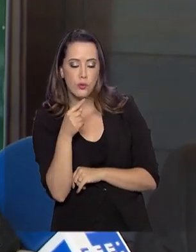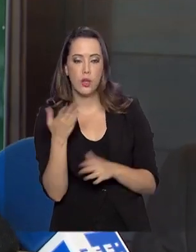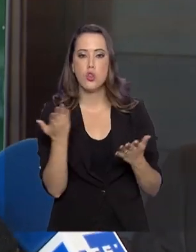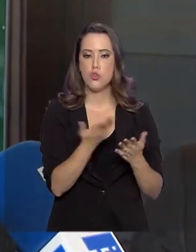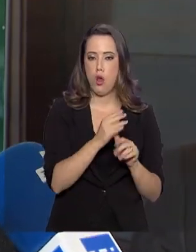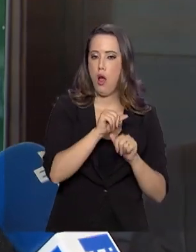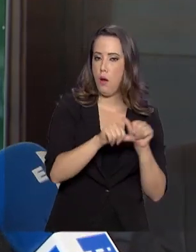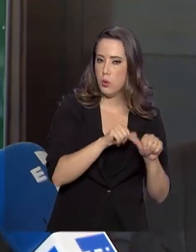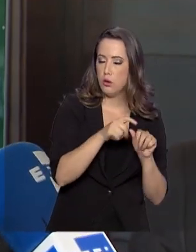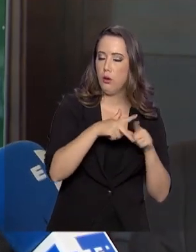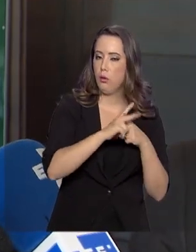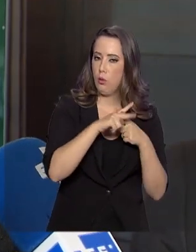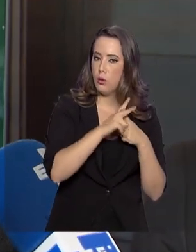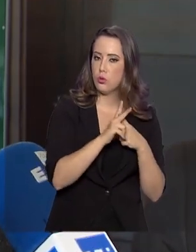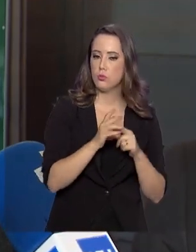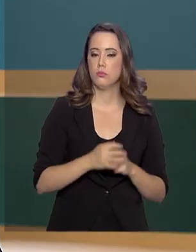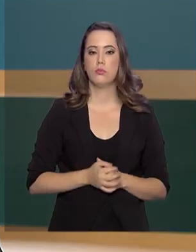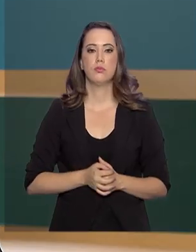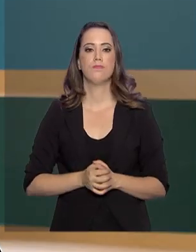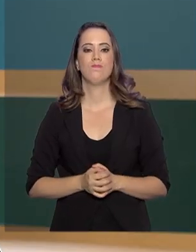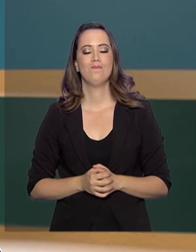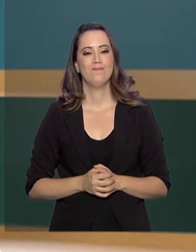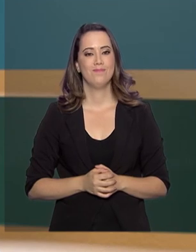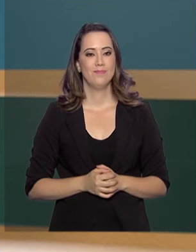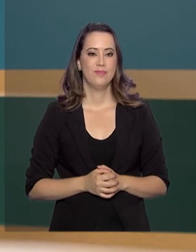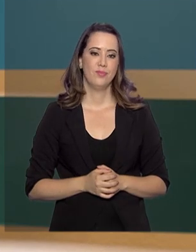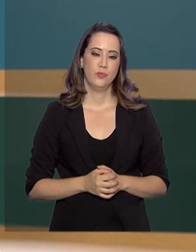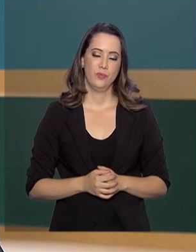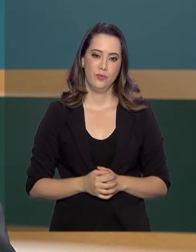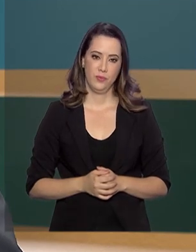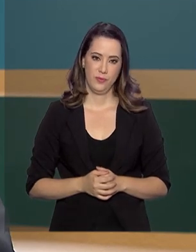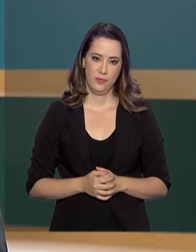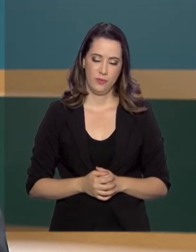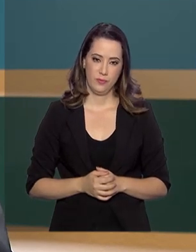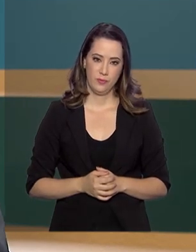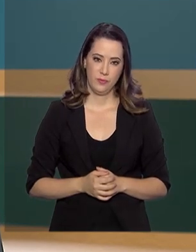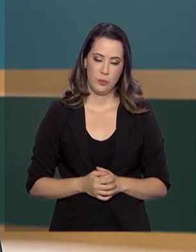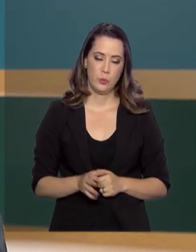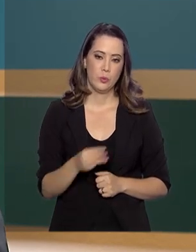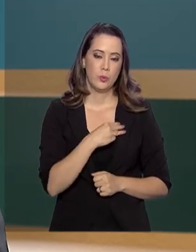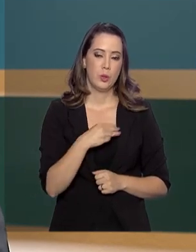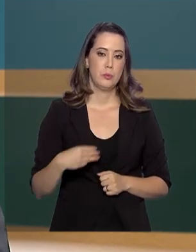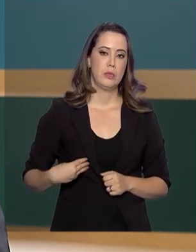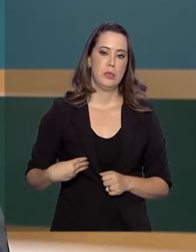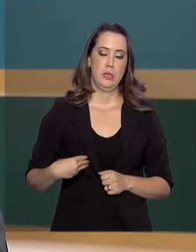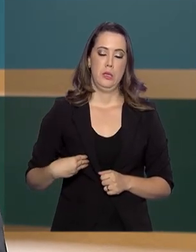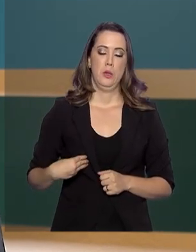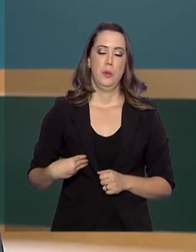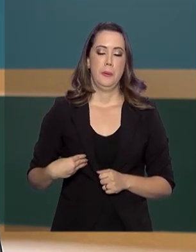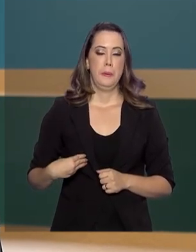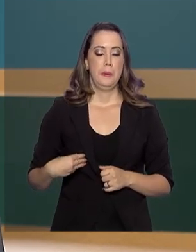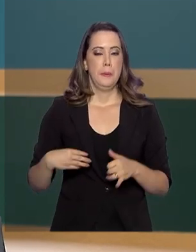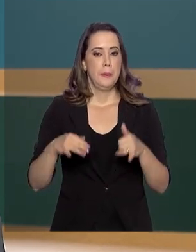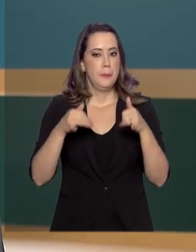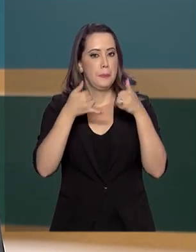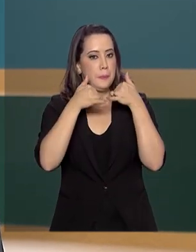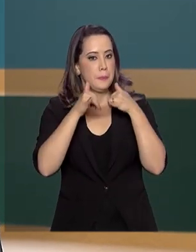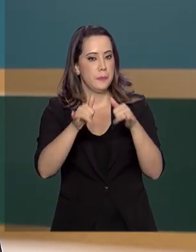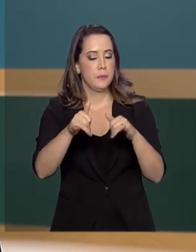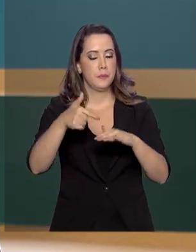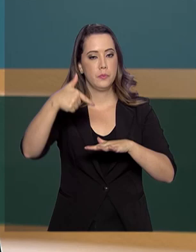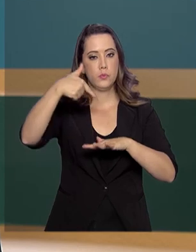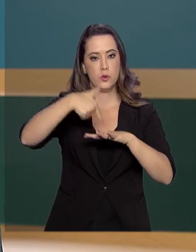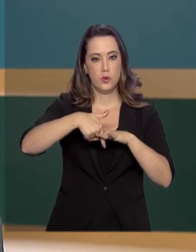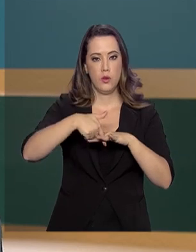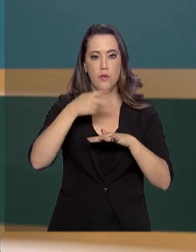sendo corretamente endereçamos o ministro de minas e energia bento albuquerque comentou hoje o leilão da